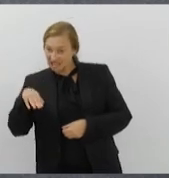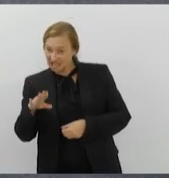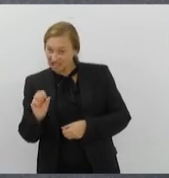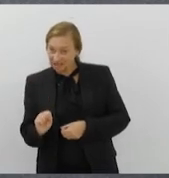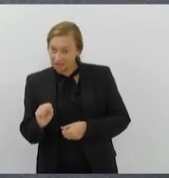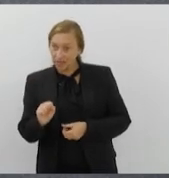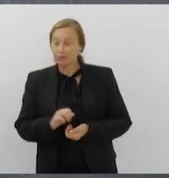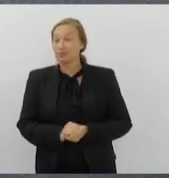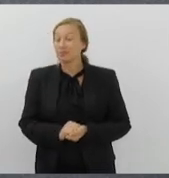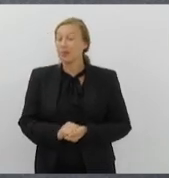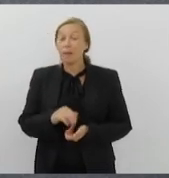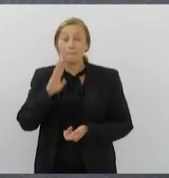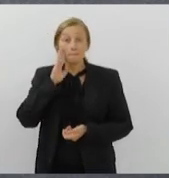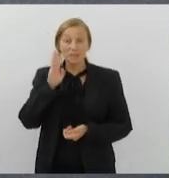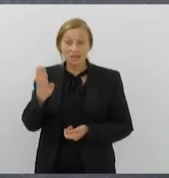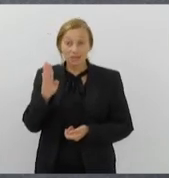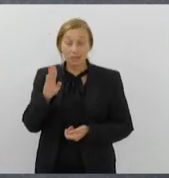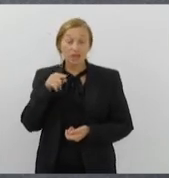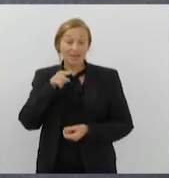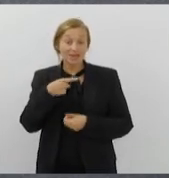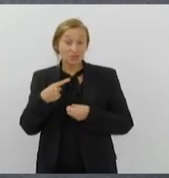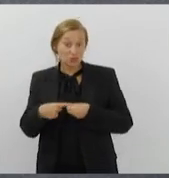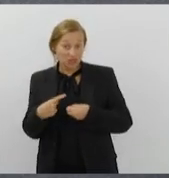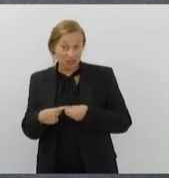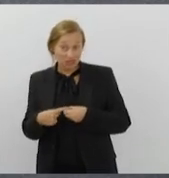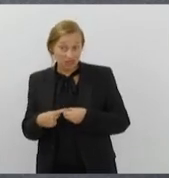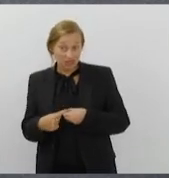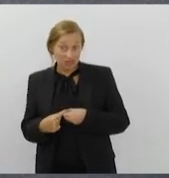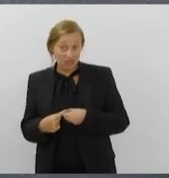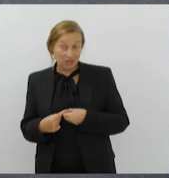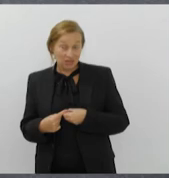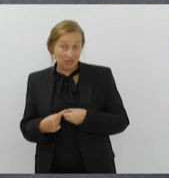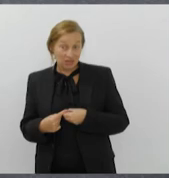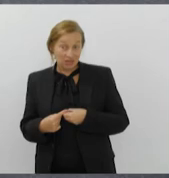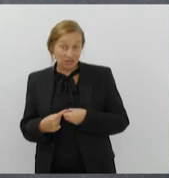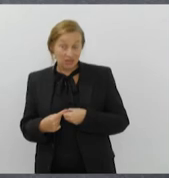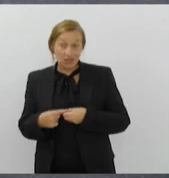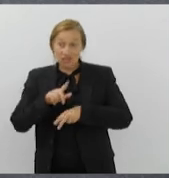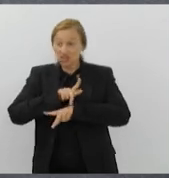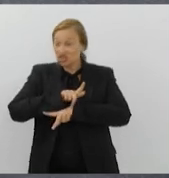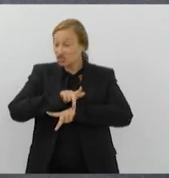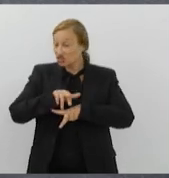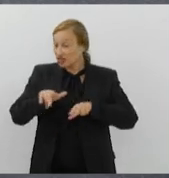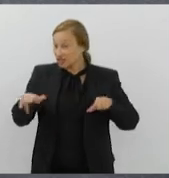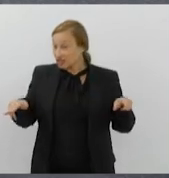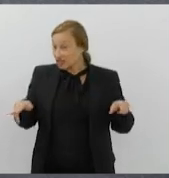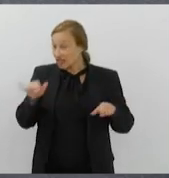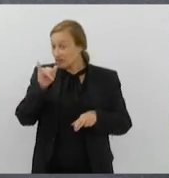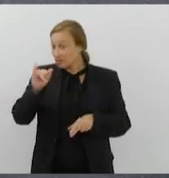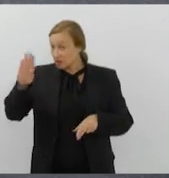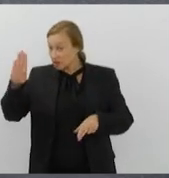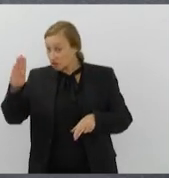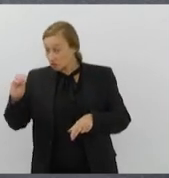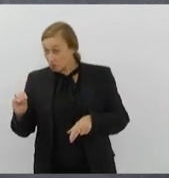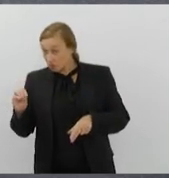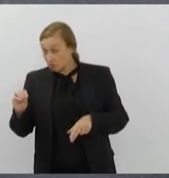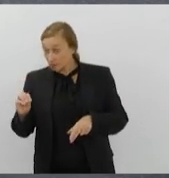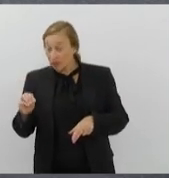porque, principalmente, esse município, com sua rica biodiversidade e tendo como